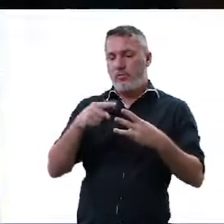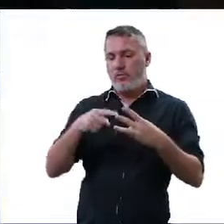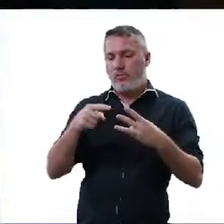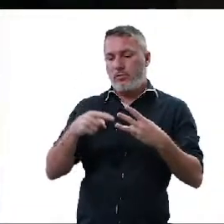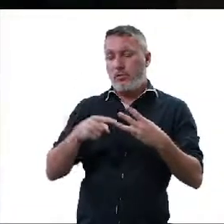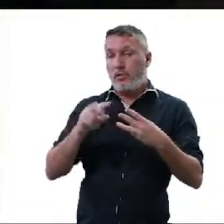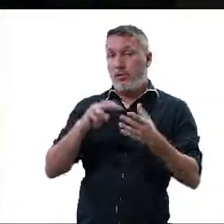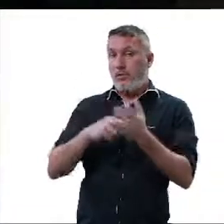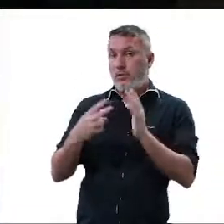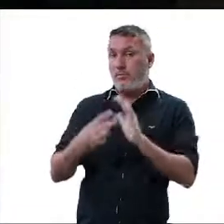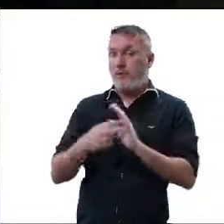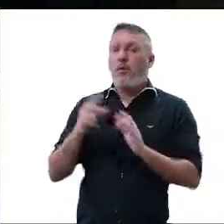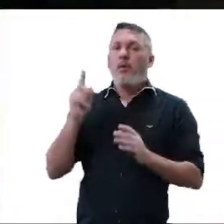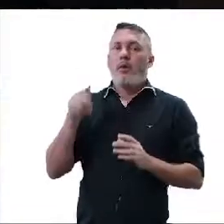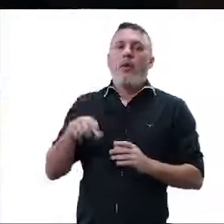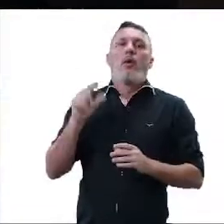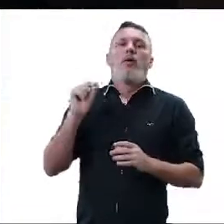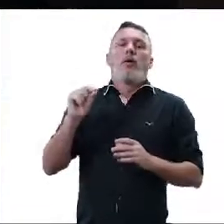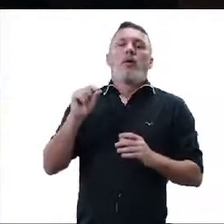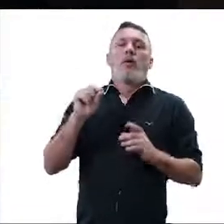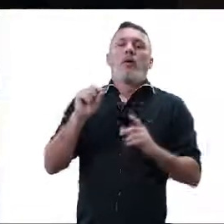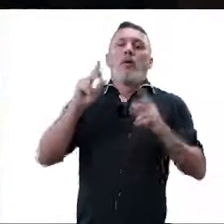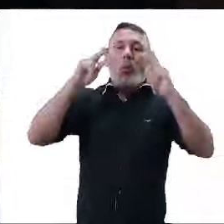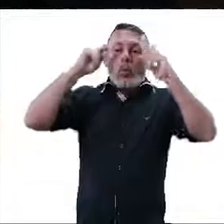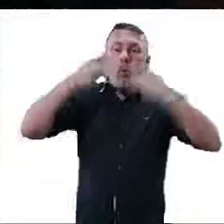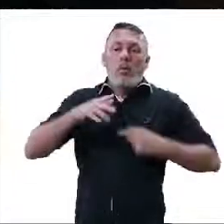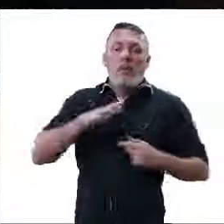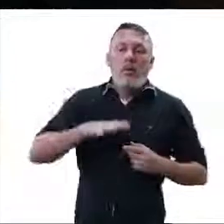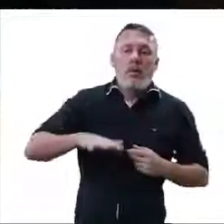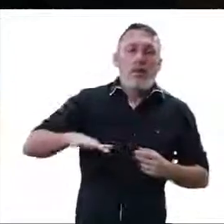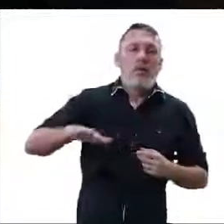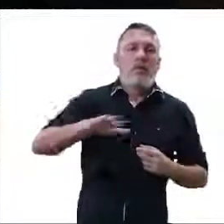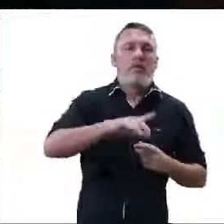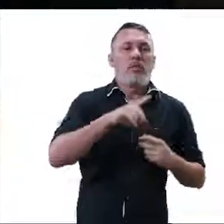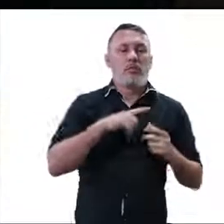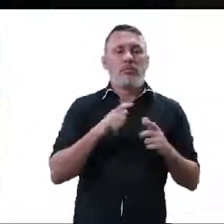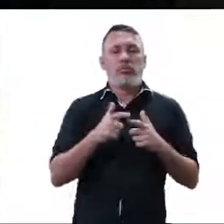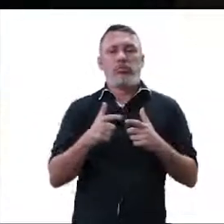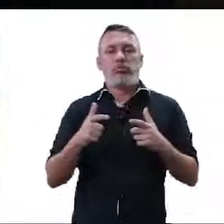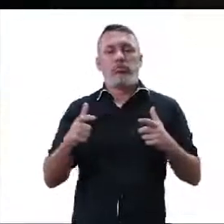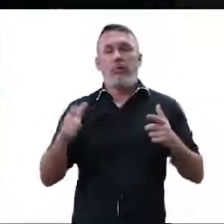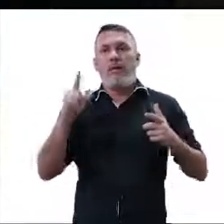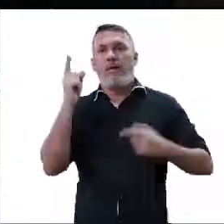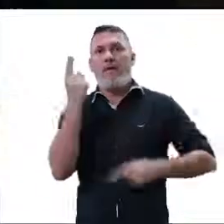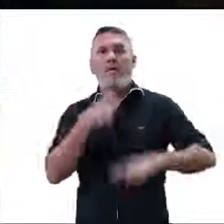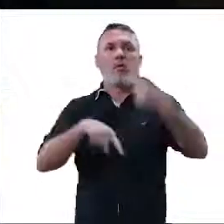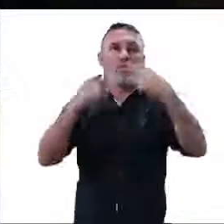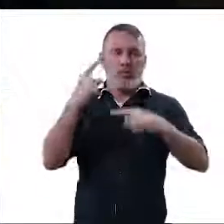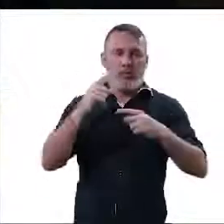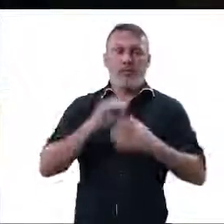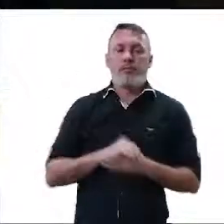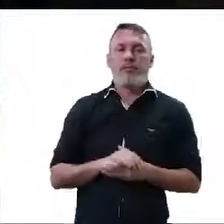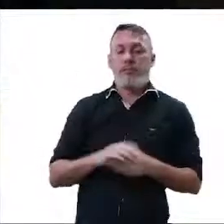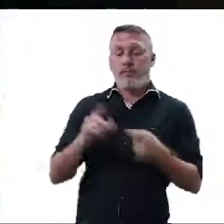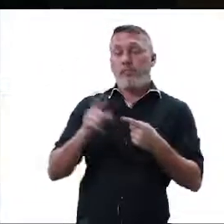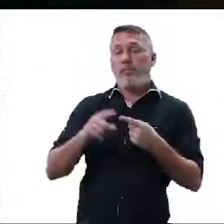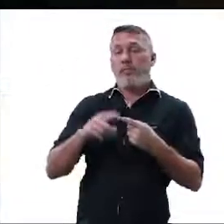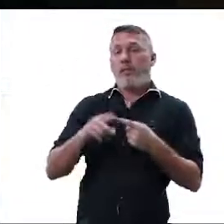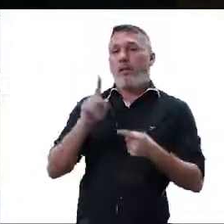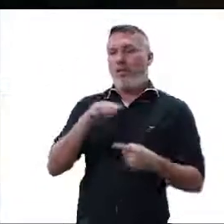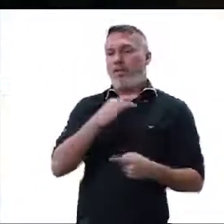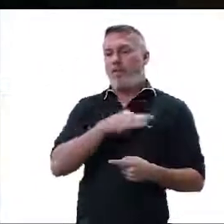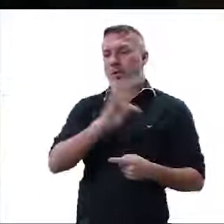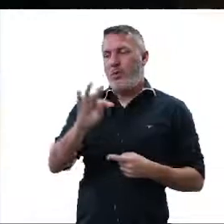da humanidade, certo? Então, o primeiro estágio é o teológico,